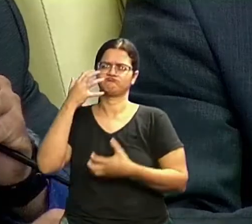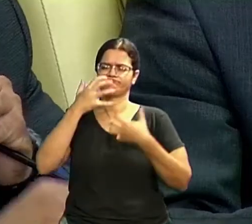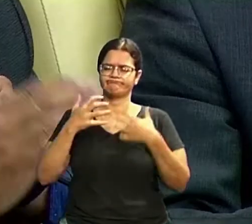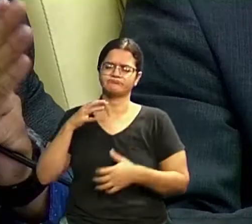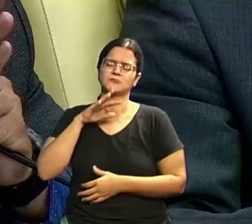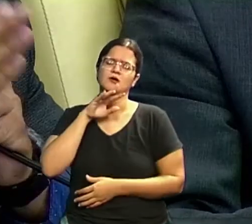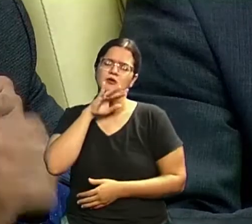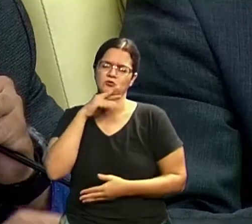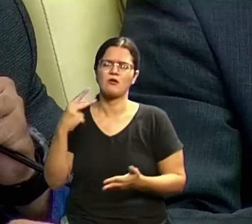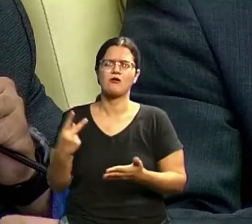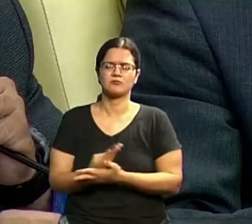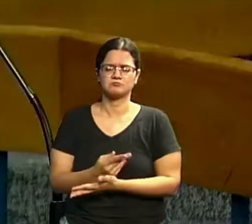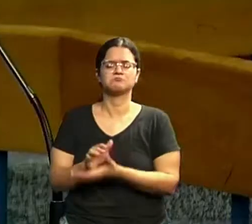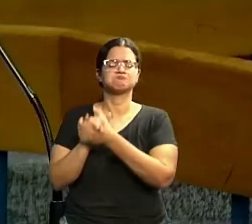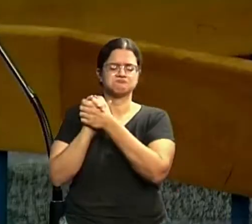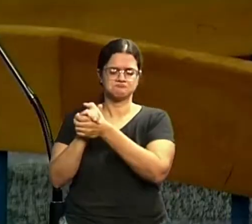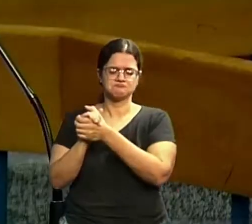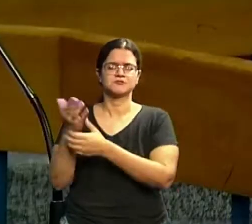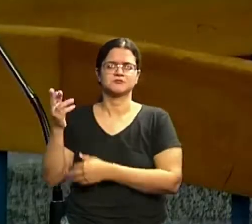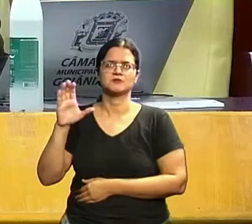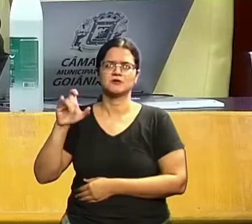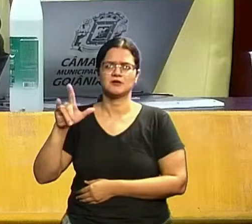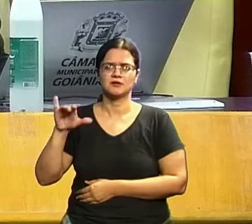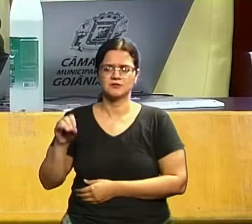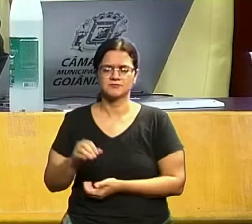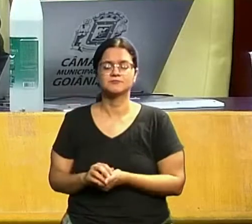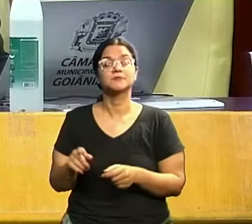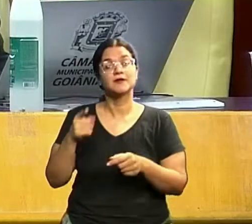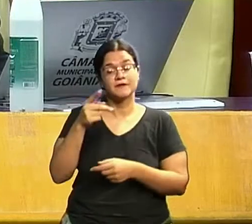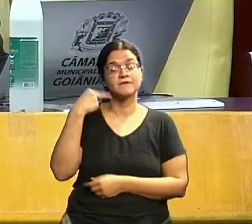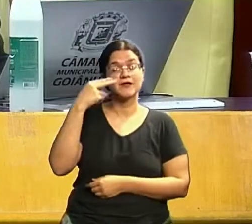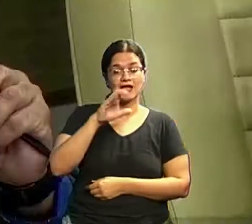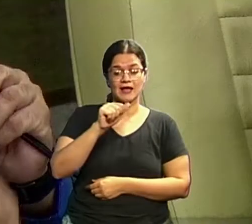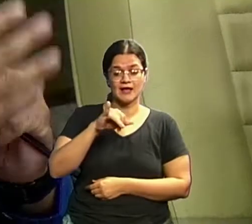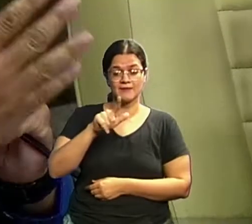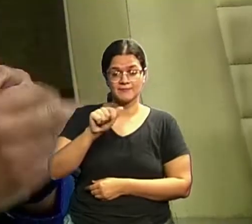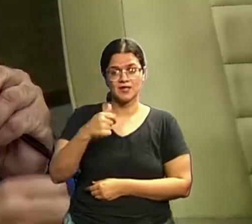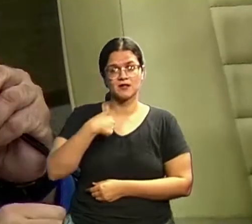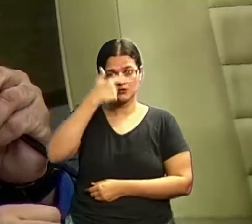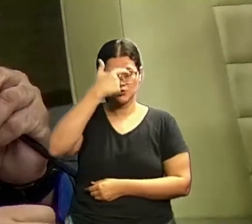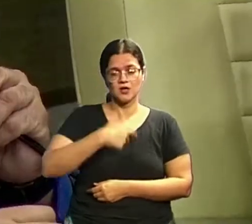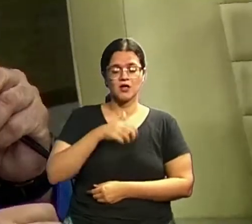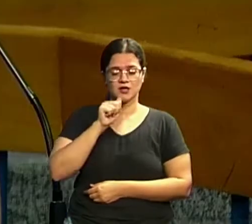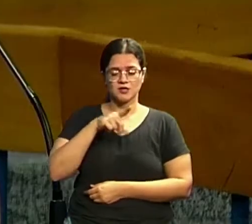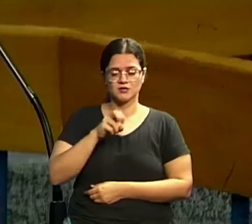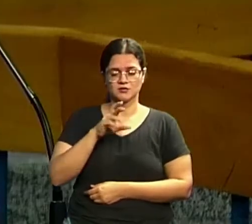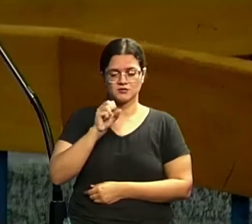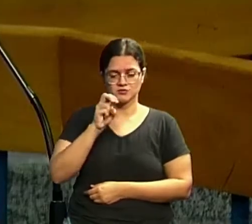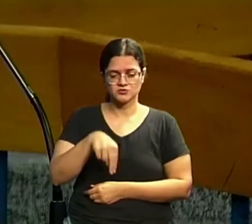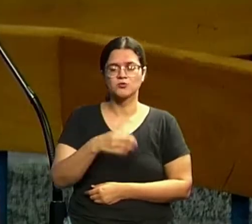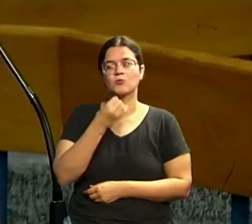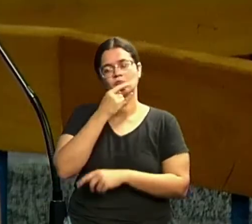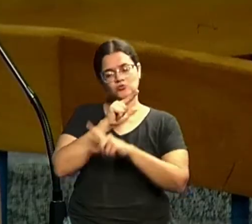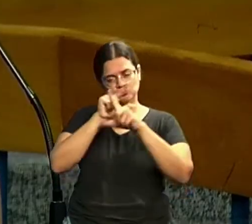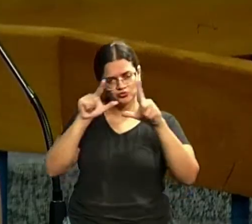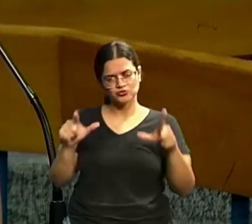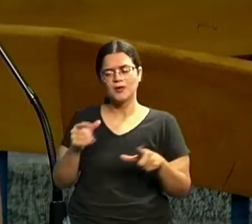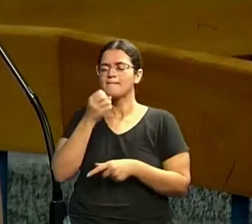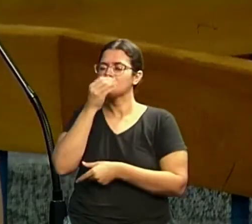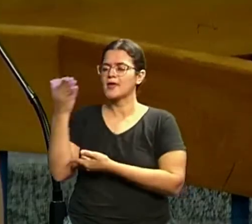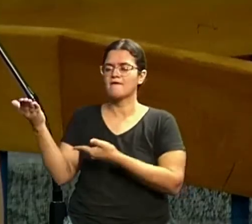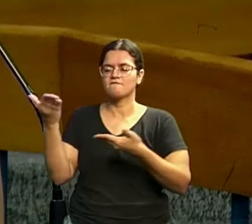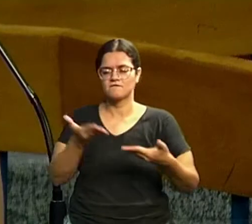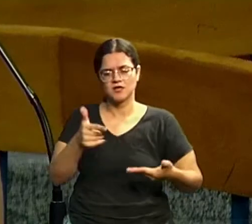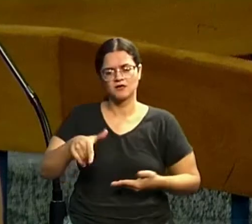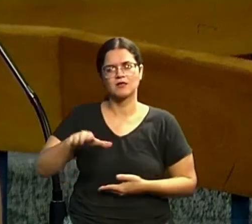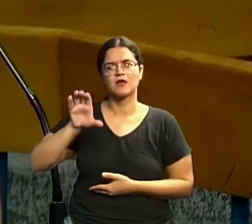passou. Parabéns. Obrigado, viu, vereador Clécio. E, vereadora Camila, eu sou o vereador Anderson Salles Bocão. Bom dia, né? Seja muito bem-vindo